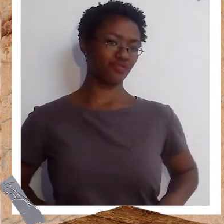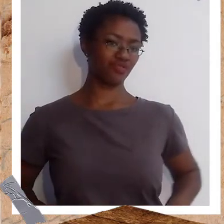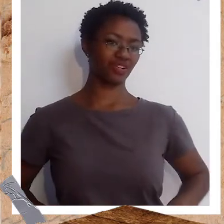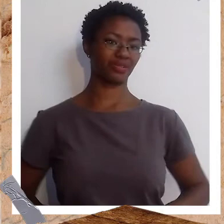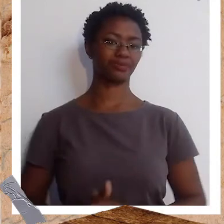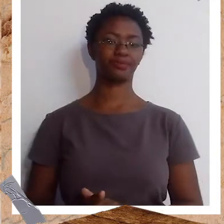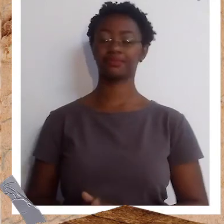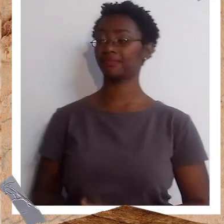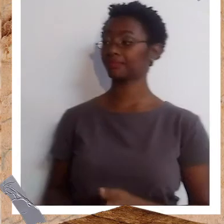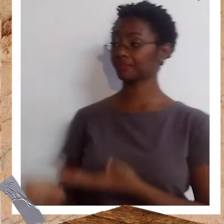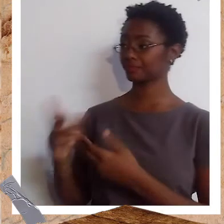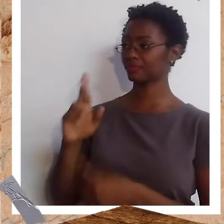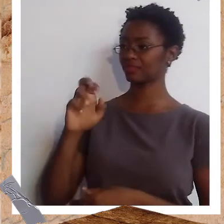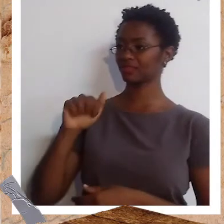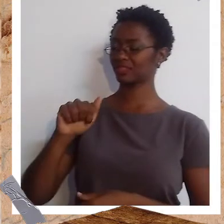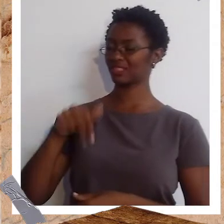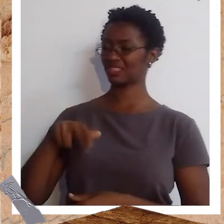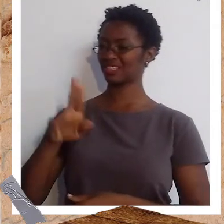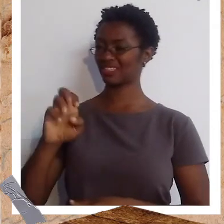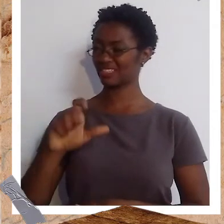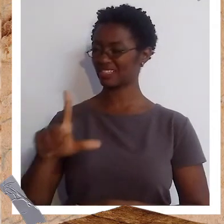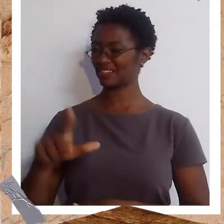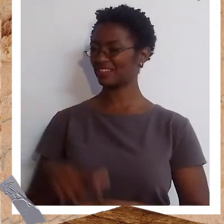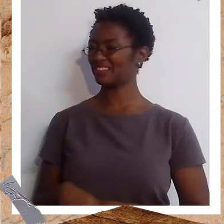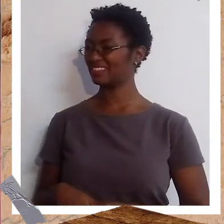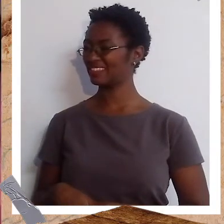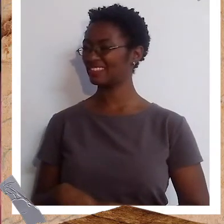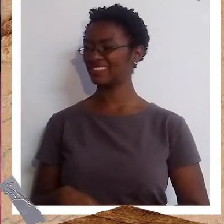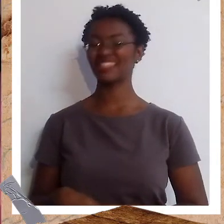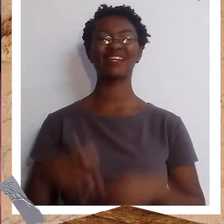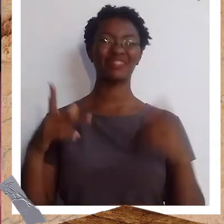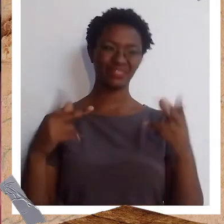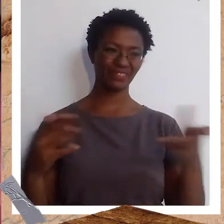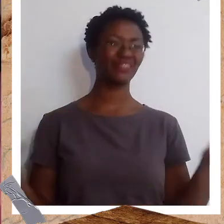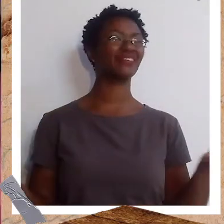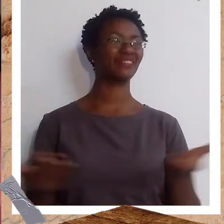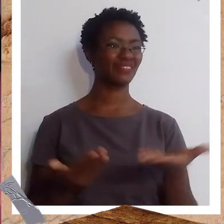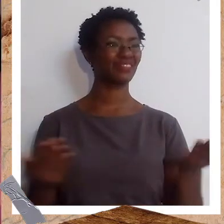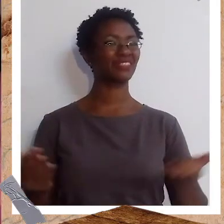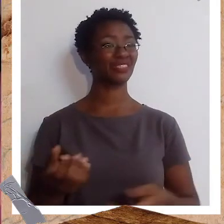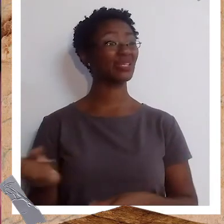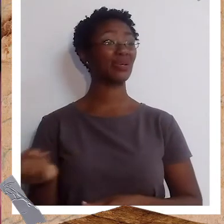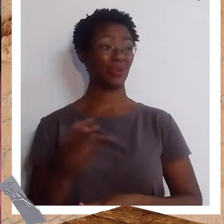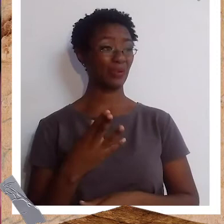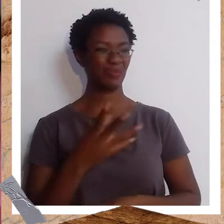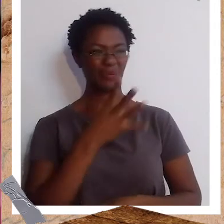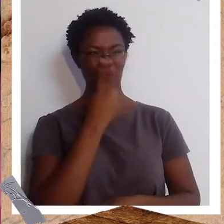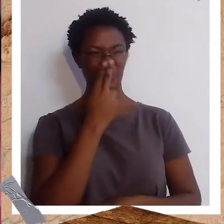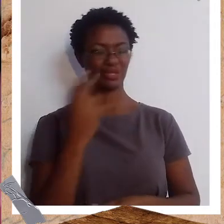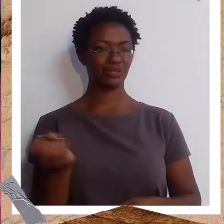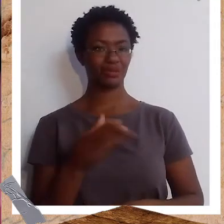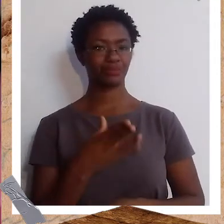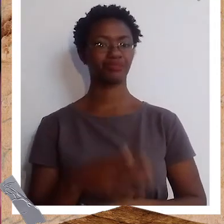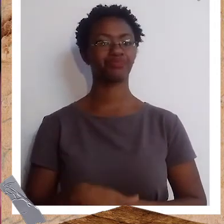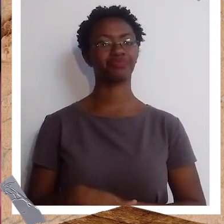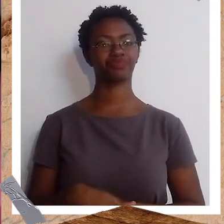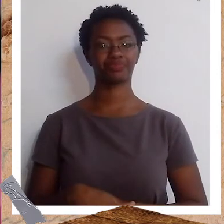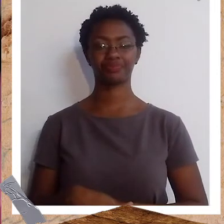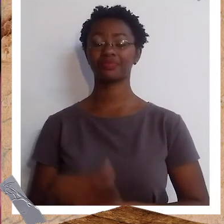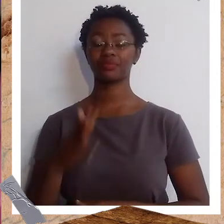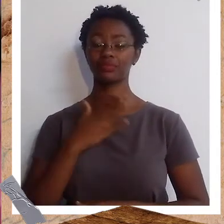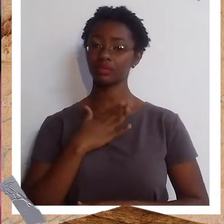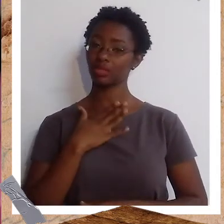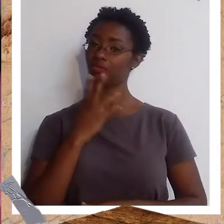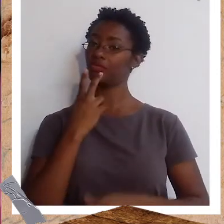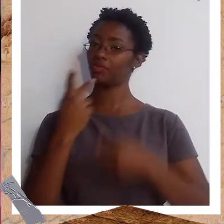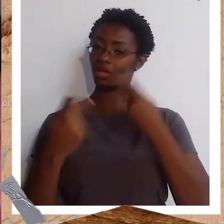Raquel. Mais atual, impossível, né? Impossível. Carolina, impossível. Eu vou fazer aqui, a gente falou tanto